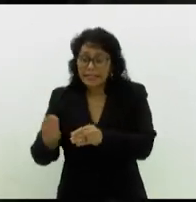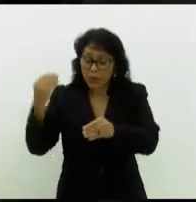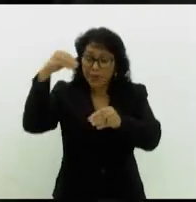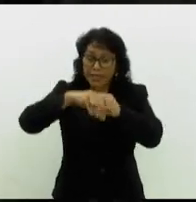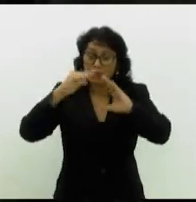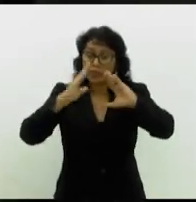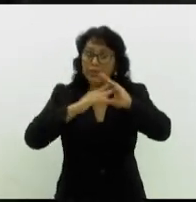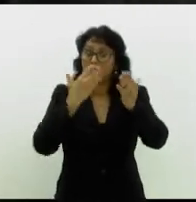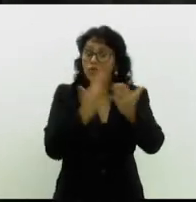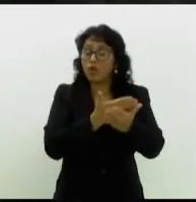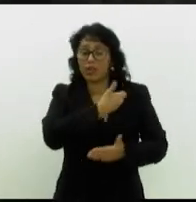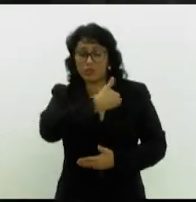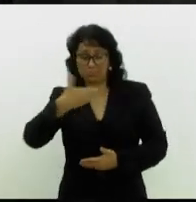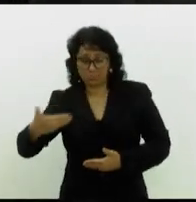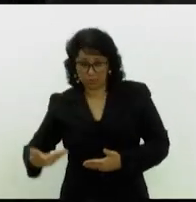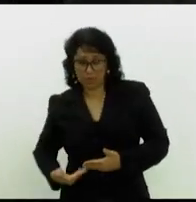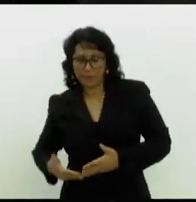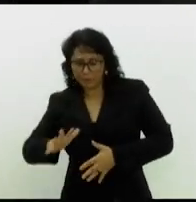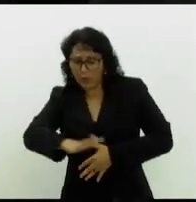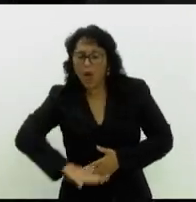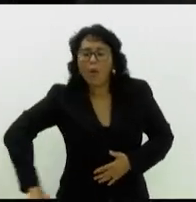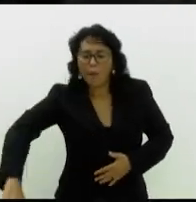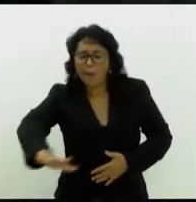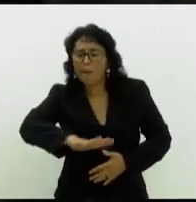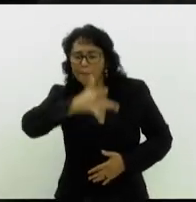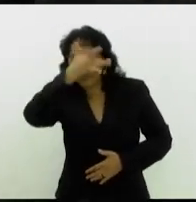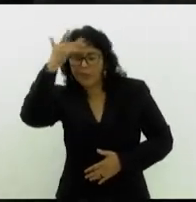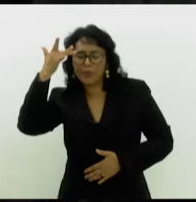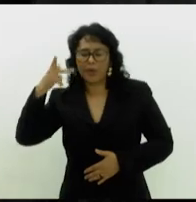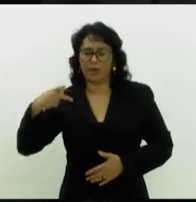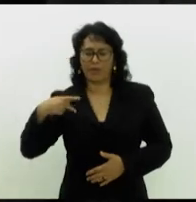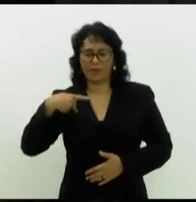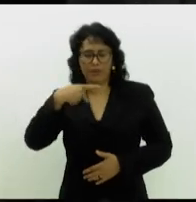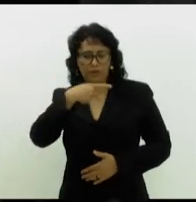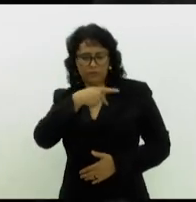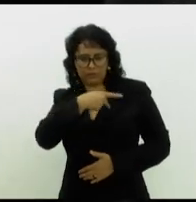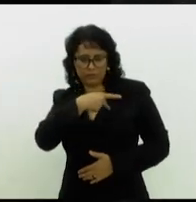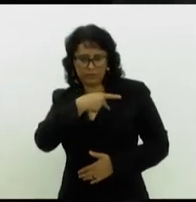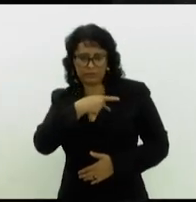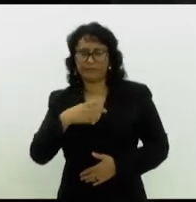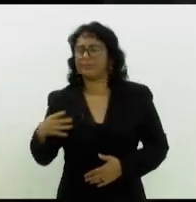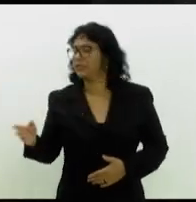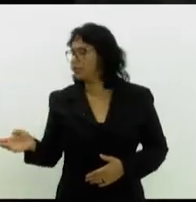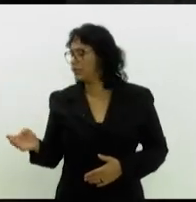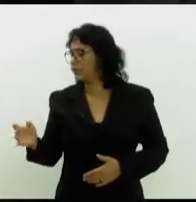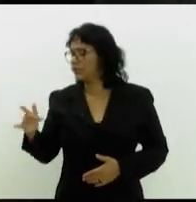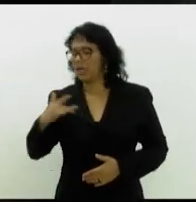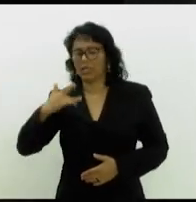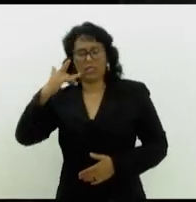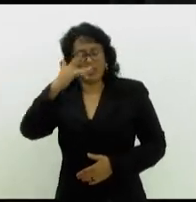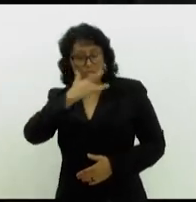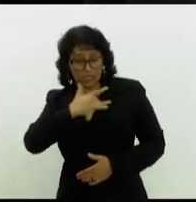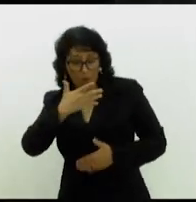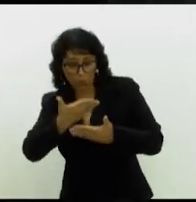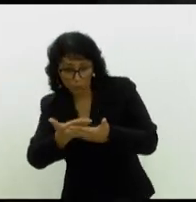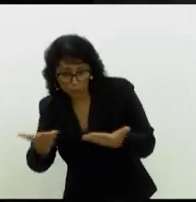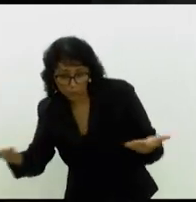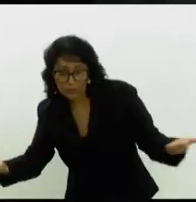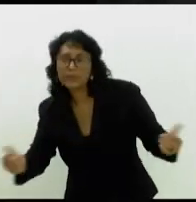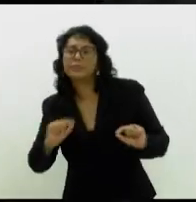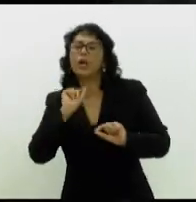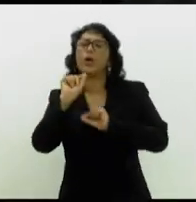hoje em dia o pessoal da área da saúde a turma da Vigilância Sanitária que tá combatendo a dengue tá sem